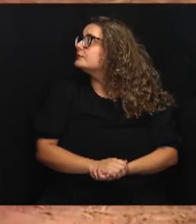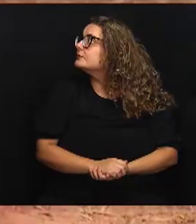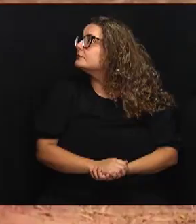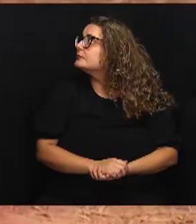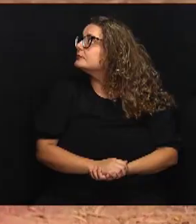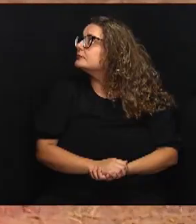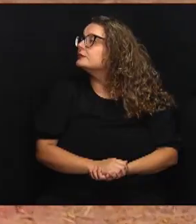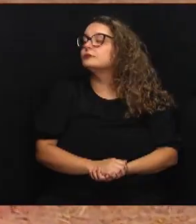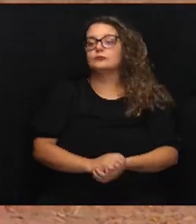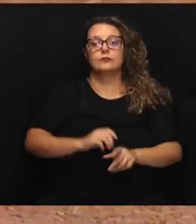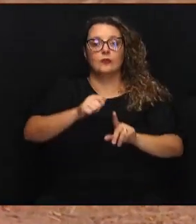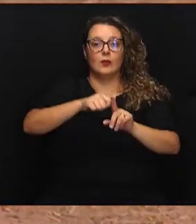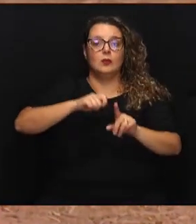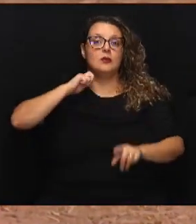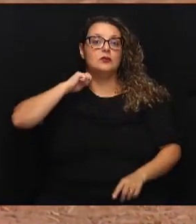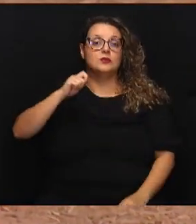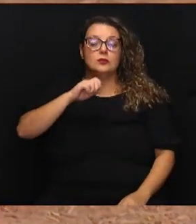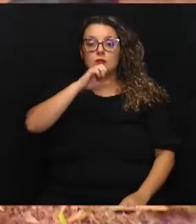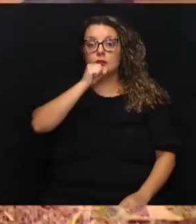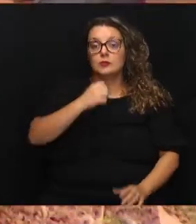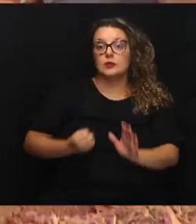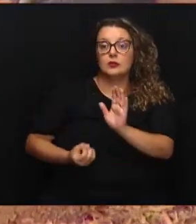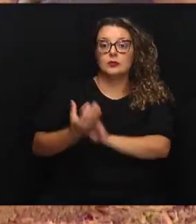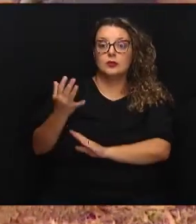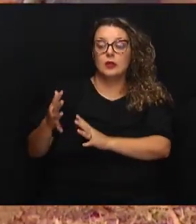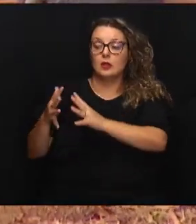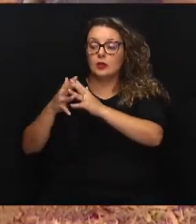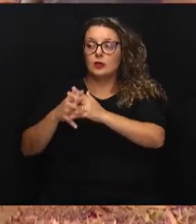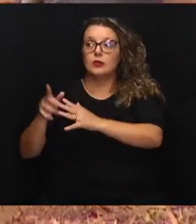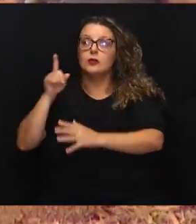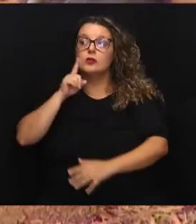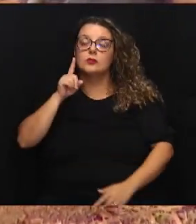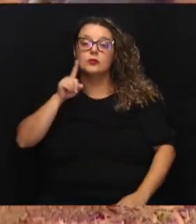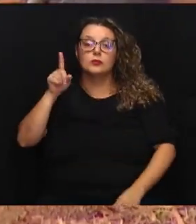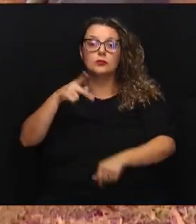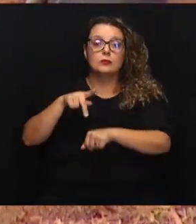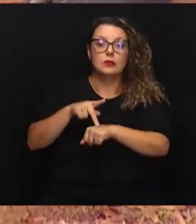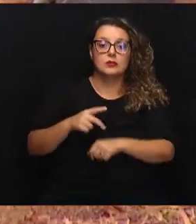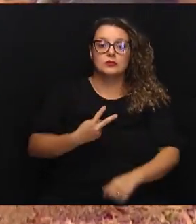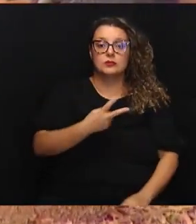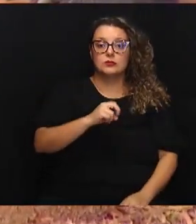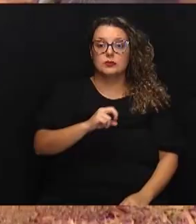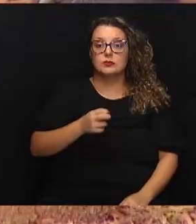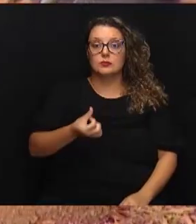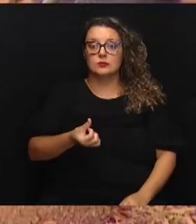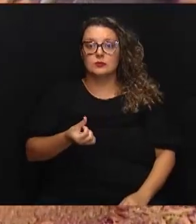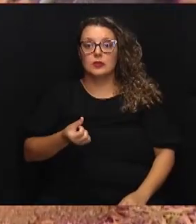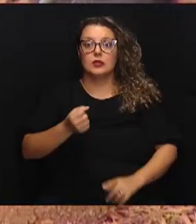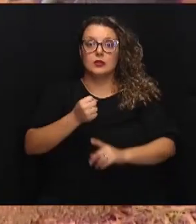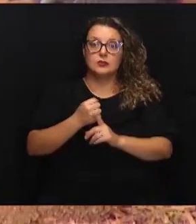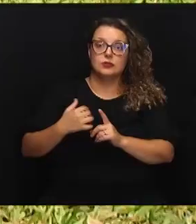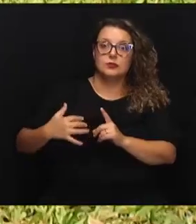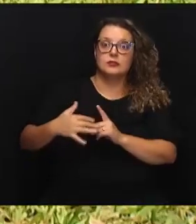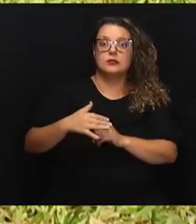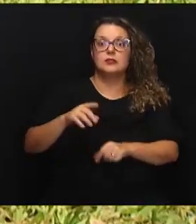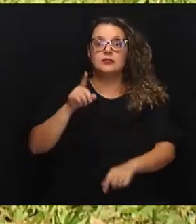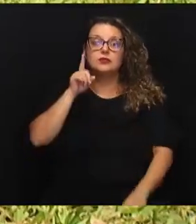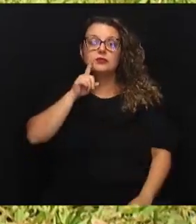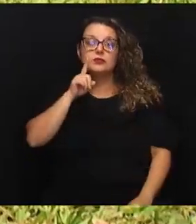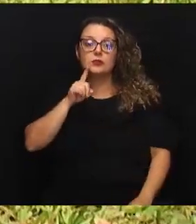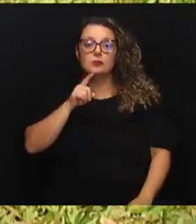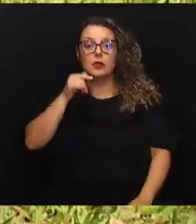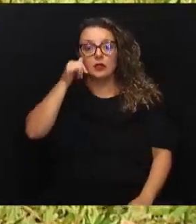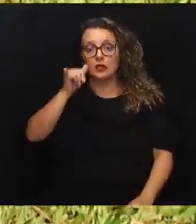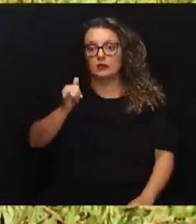O Abril Laranja surgiu nos Estados Unidos em 2006 por iniciativa da Sociedade Americana para a Prevenção da Crueldade